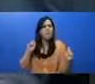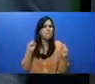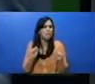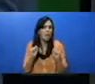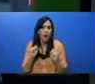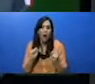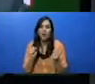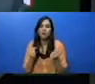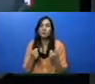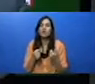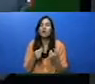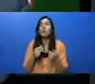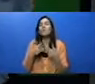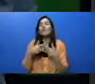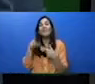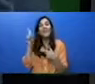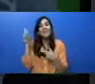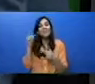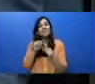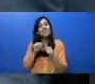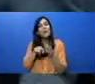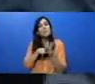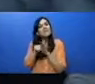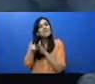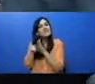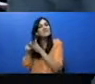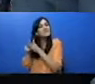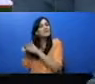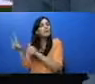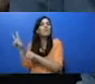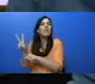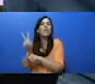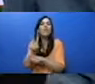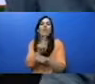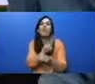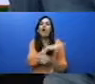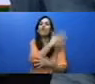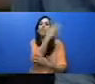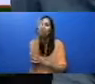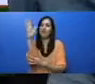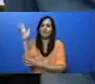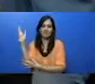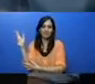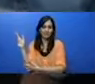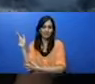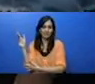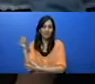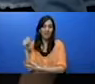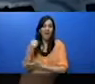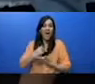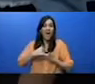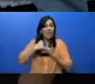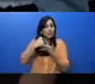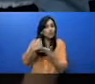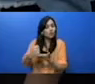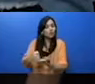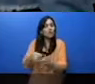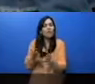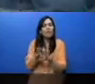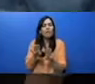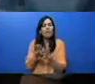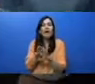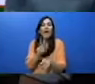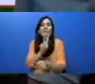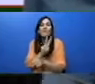para fazer pesquisas, tá? Para preservar florestas, ajudam a proteger